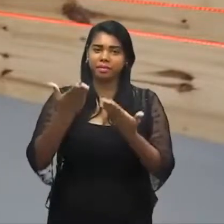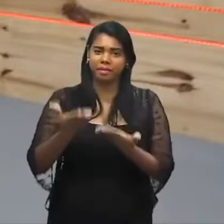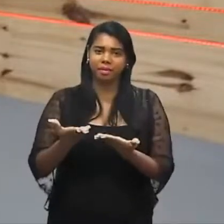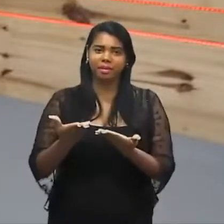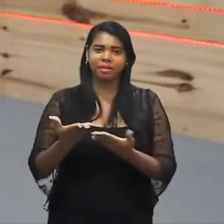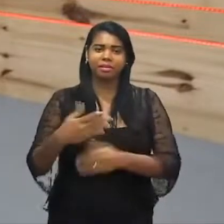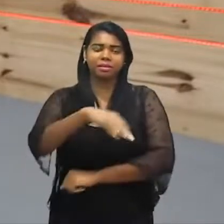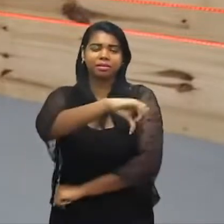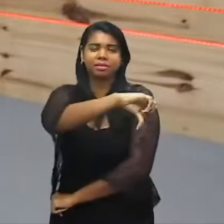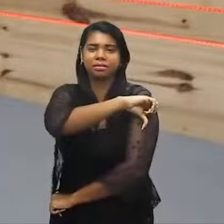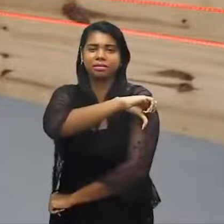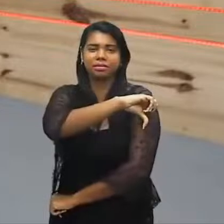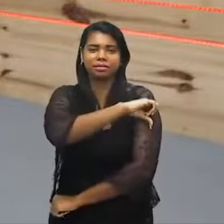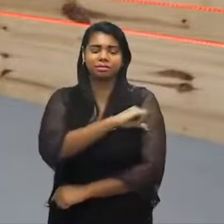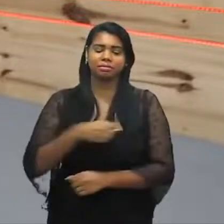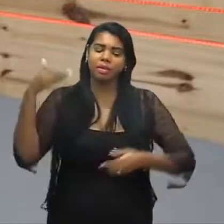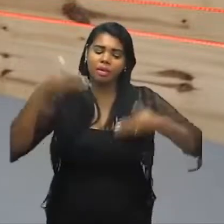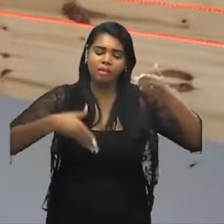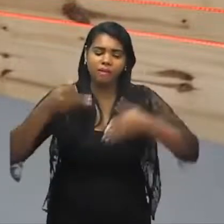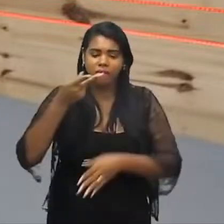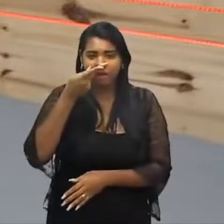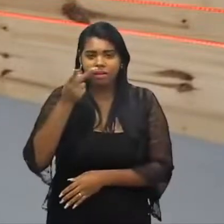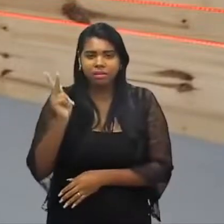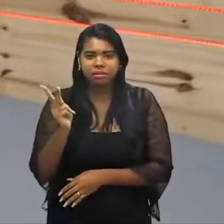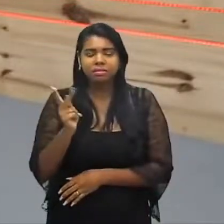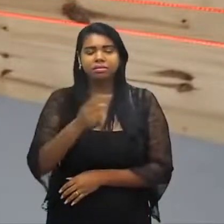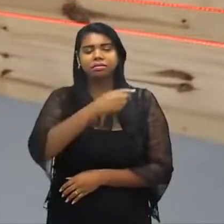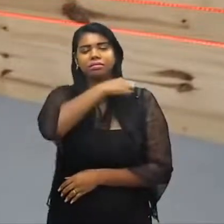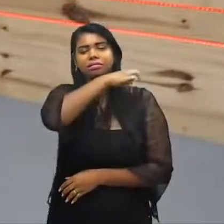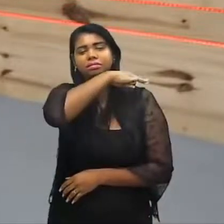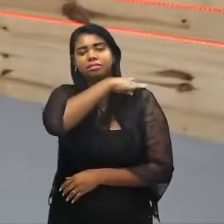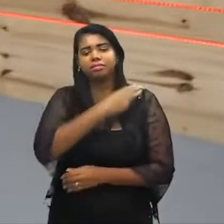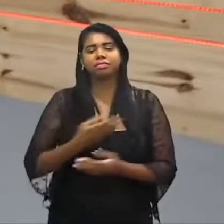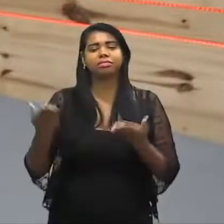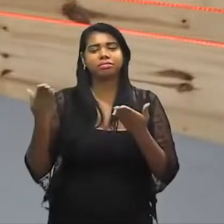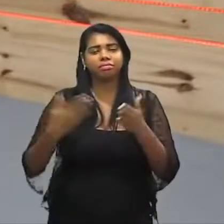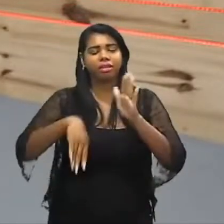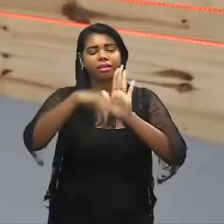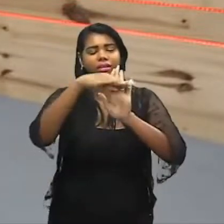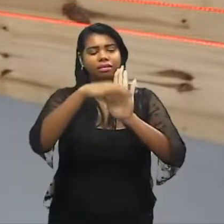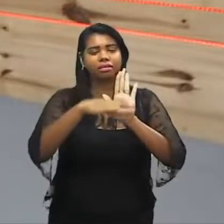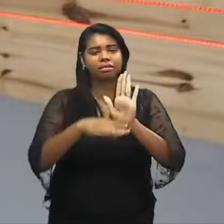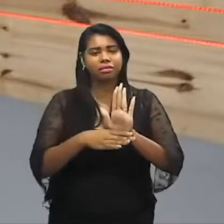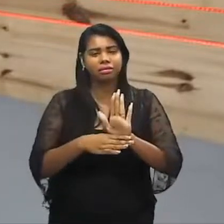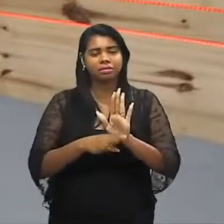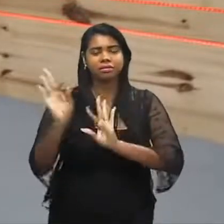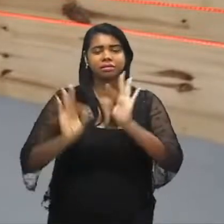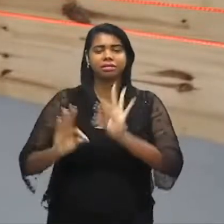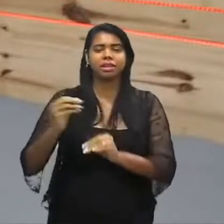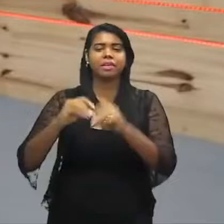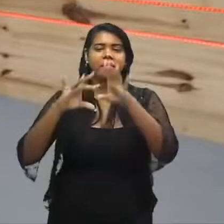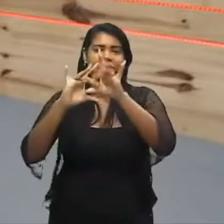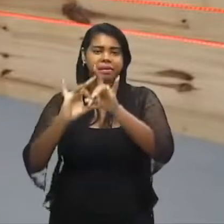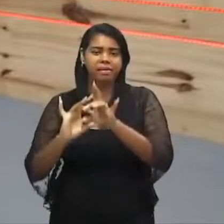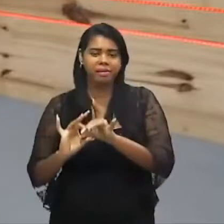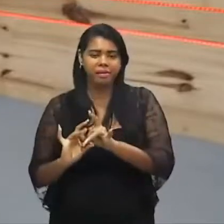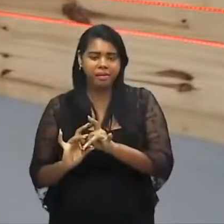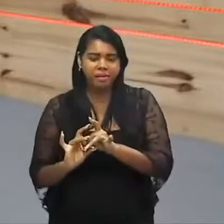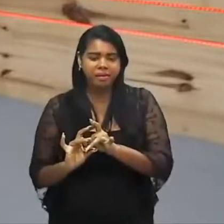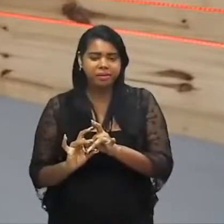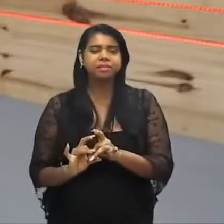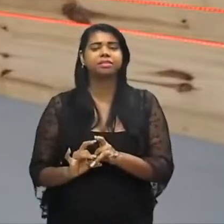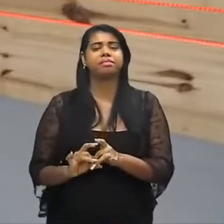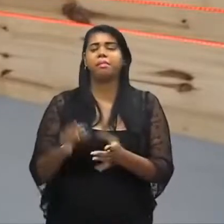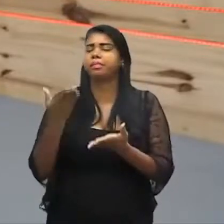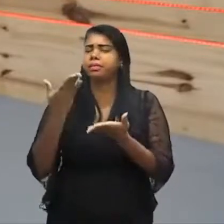nono ano, você que está aí frequentando todo o ensino médio, já tem uma grade de horário disponibilizada no nosso canal para você não perder nenhuma aula,